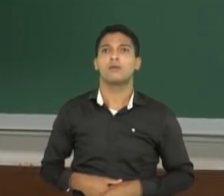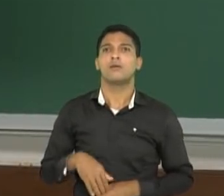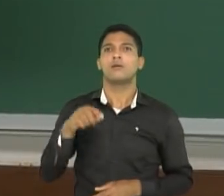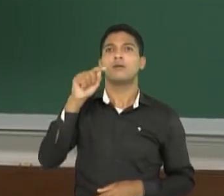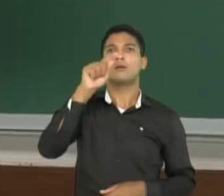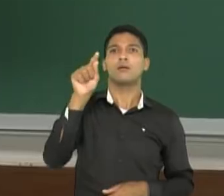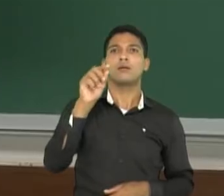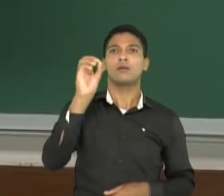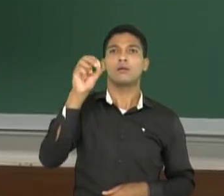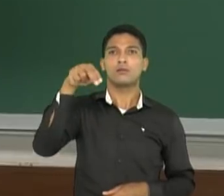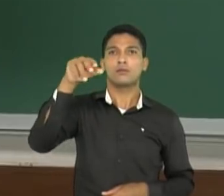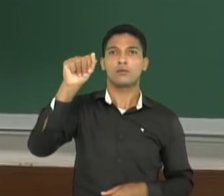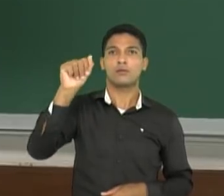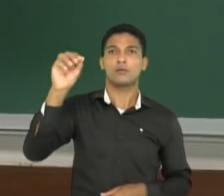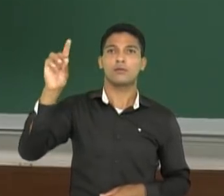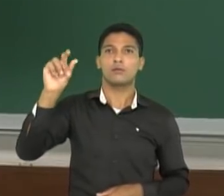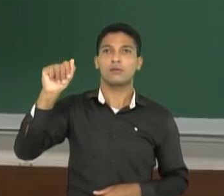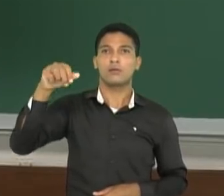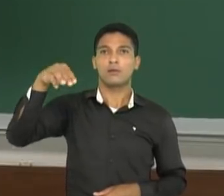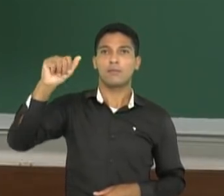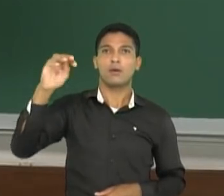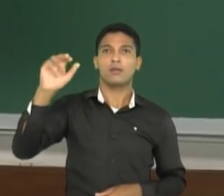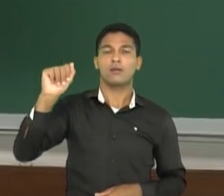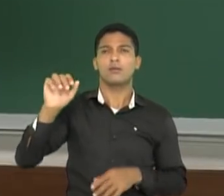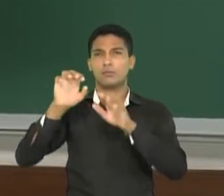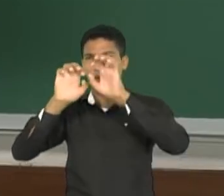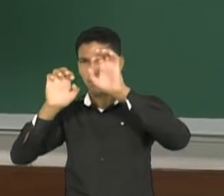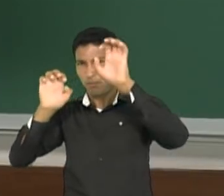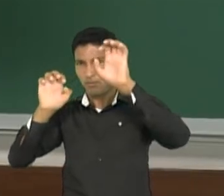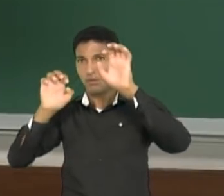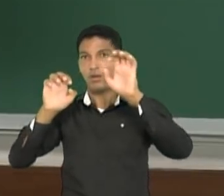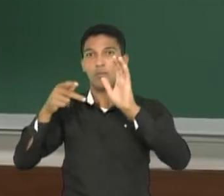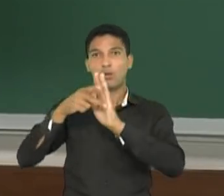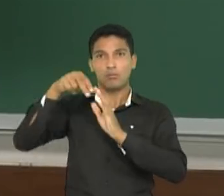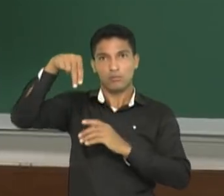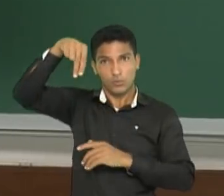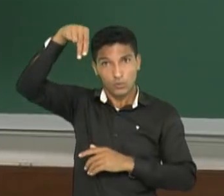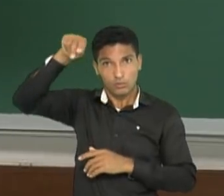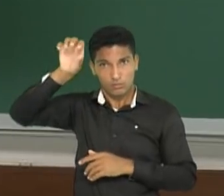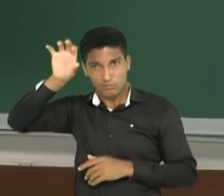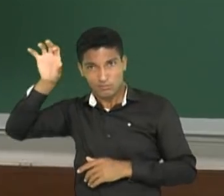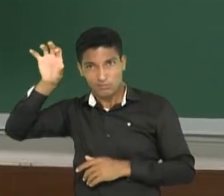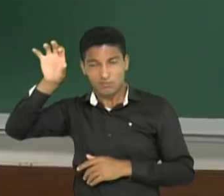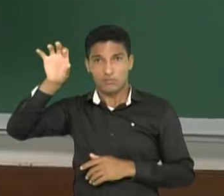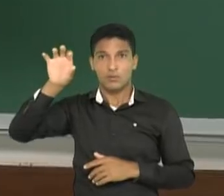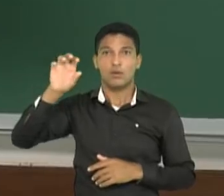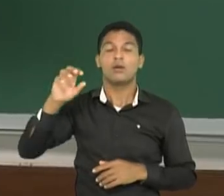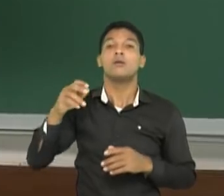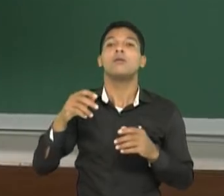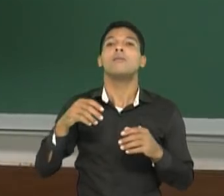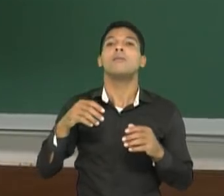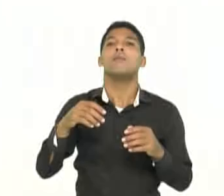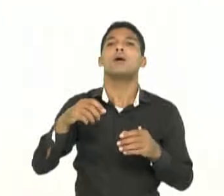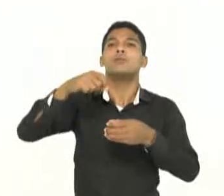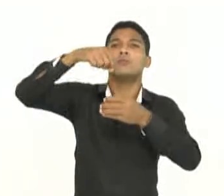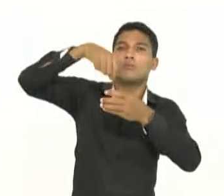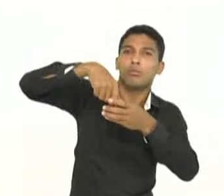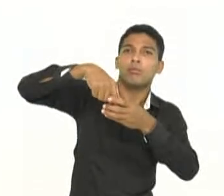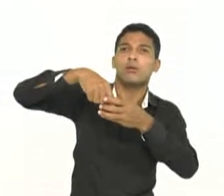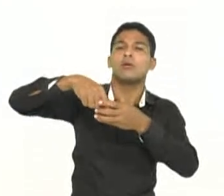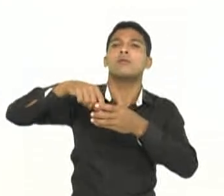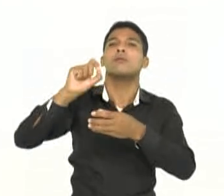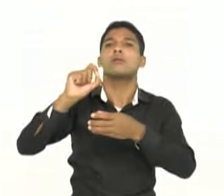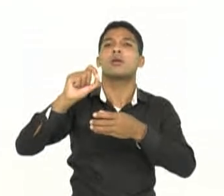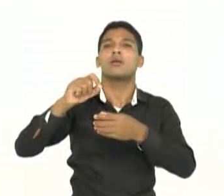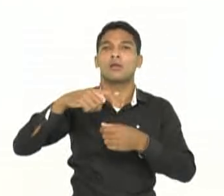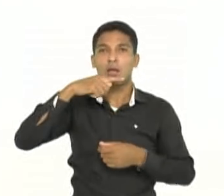a principal atividade é o cultivo da cana-de-açúcar. Então a gente vai ter ali a presença de